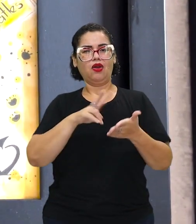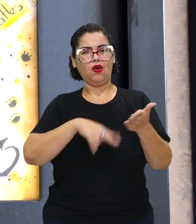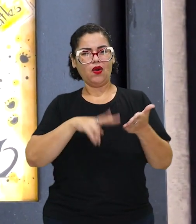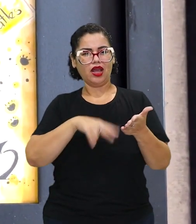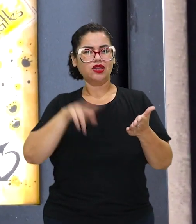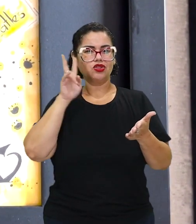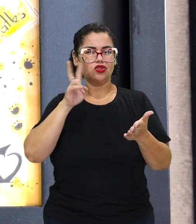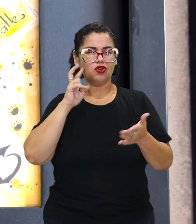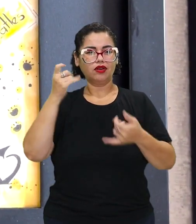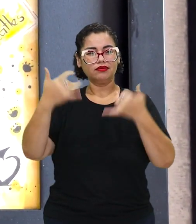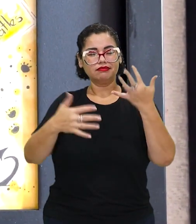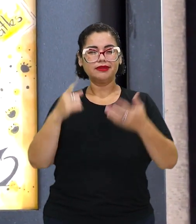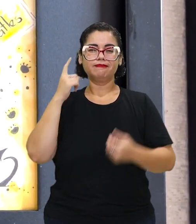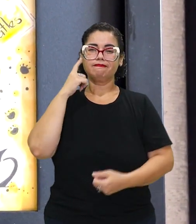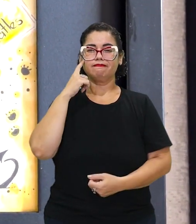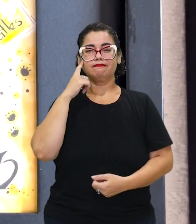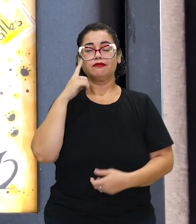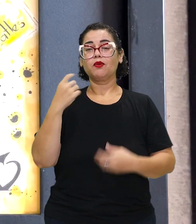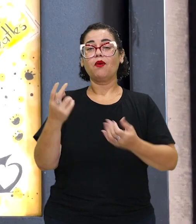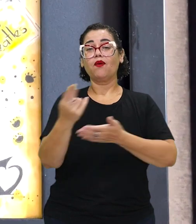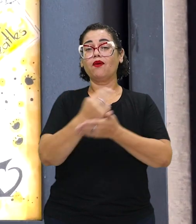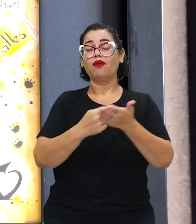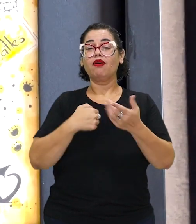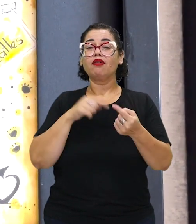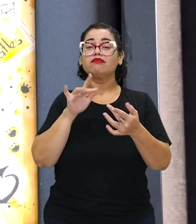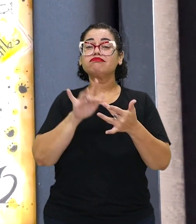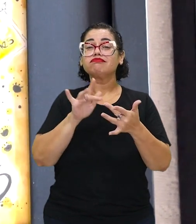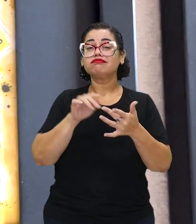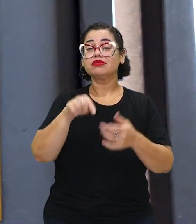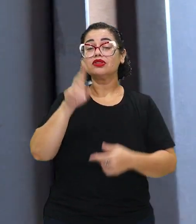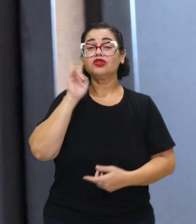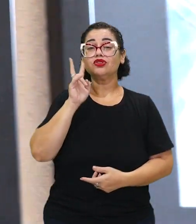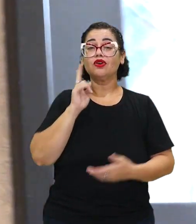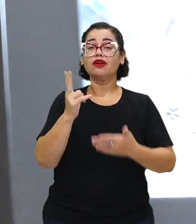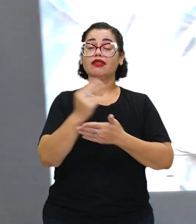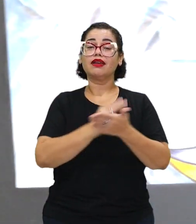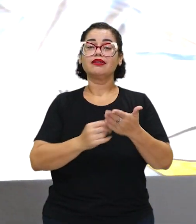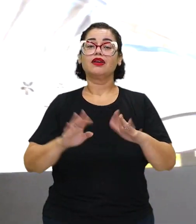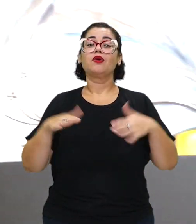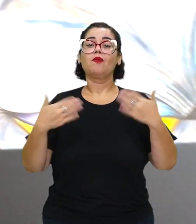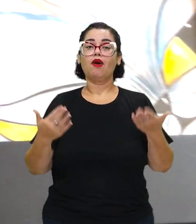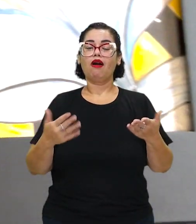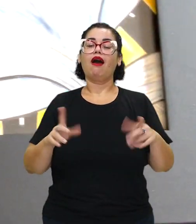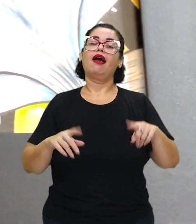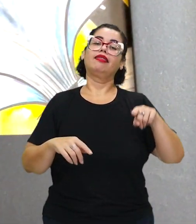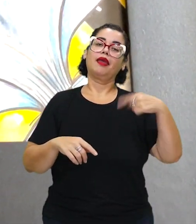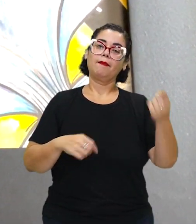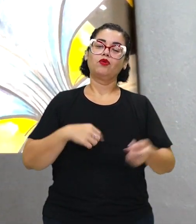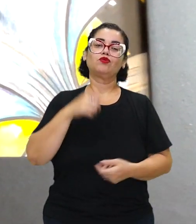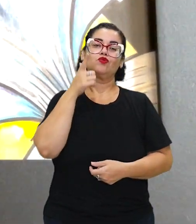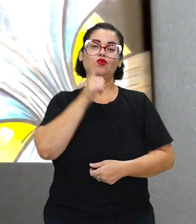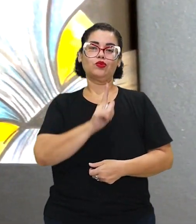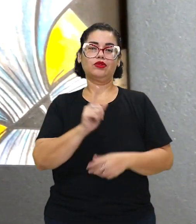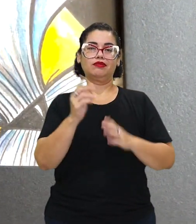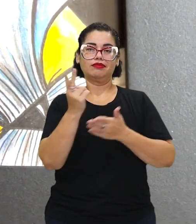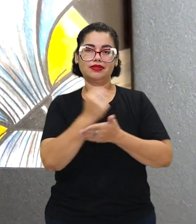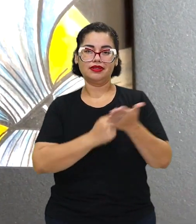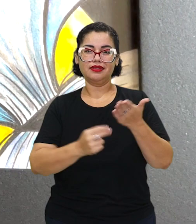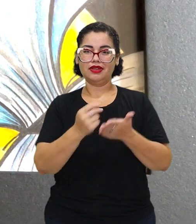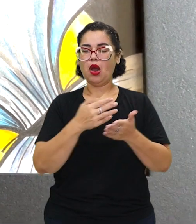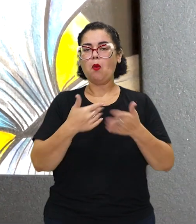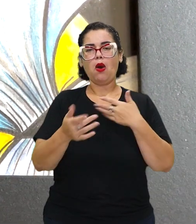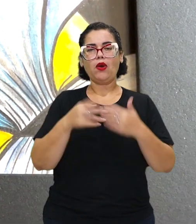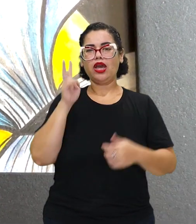trabalho. Daí eu leio a história e vejo se eu me identifico com aquela história. Aí eu